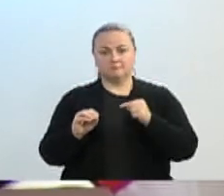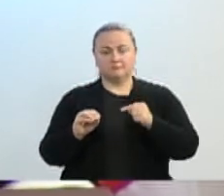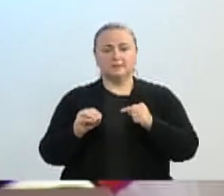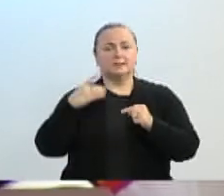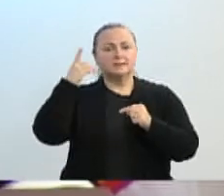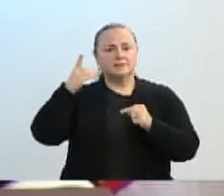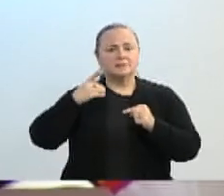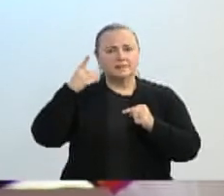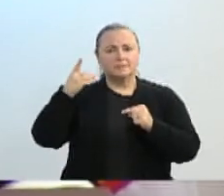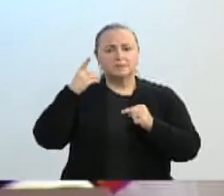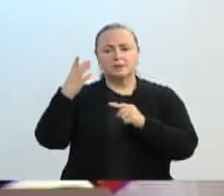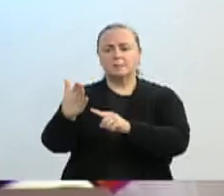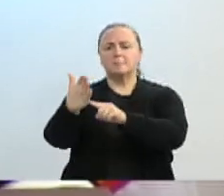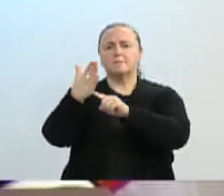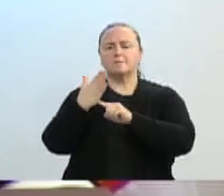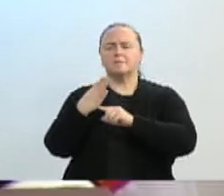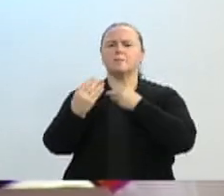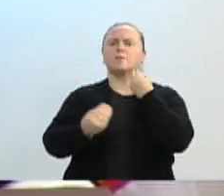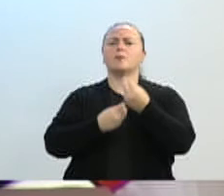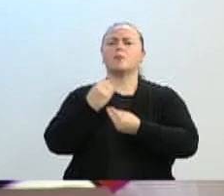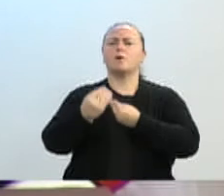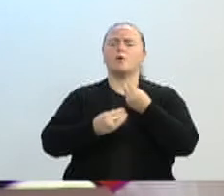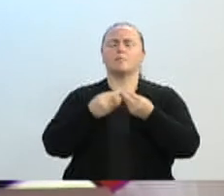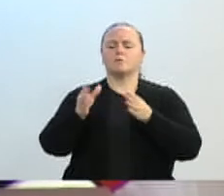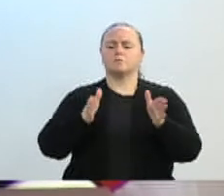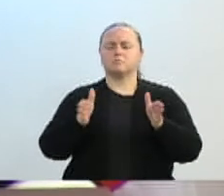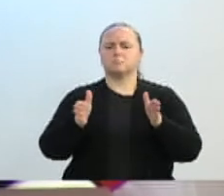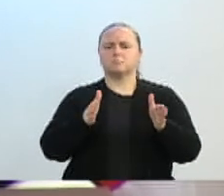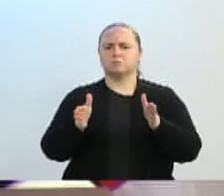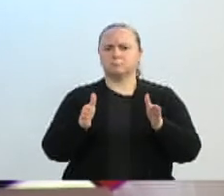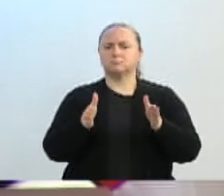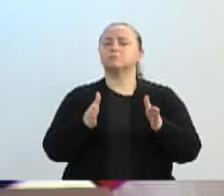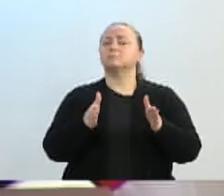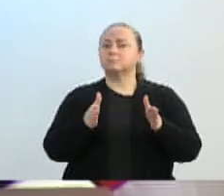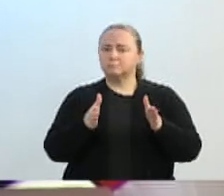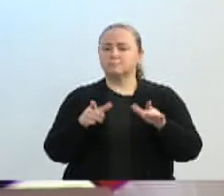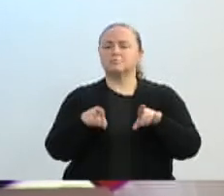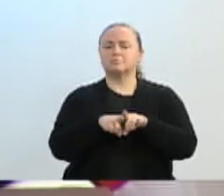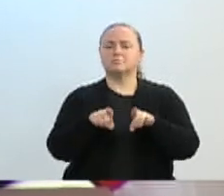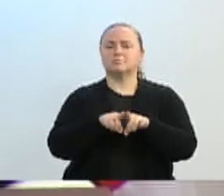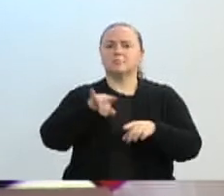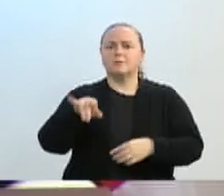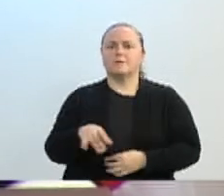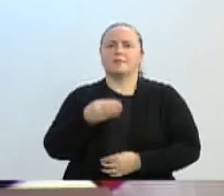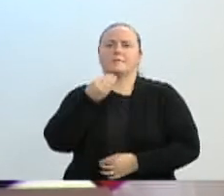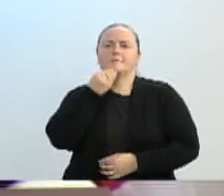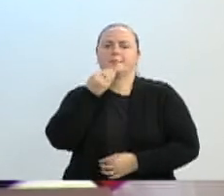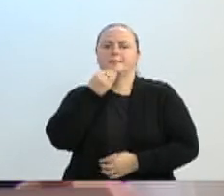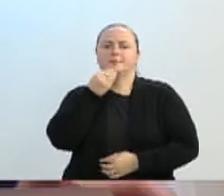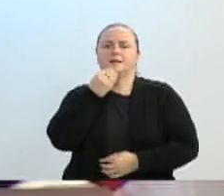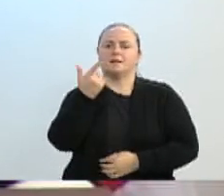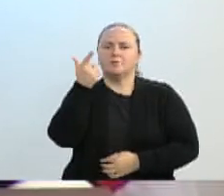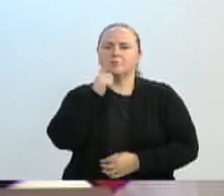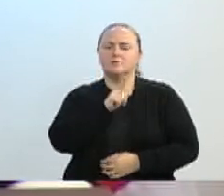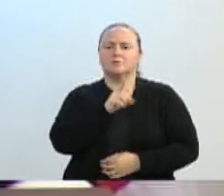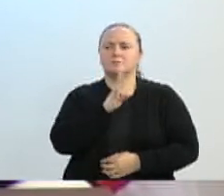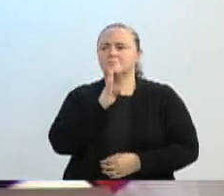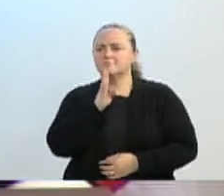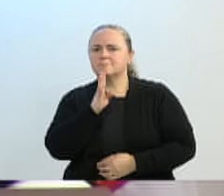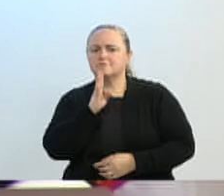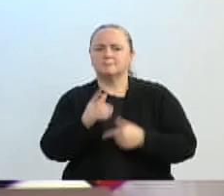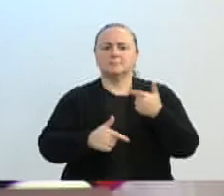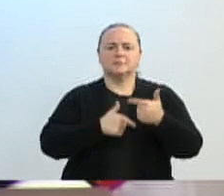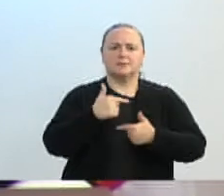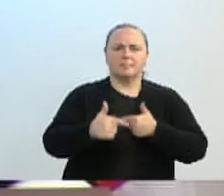de contas do seu mandato e deu-nos a oportunidade de conhecer ainda melhor o trabalho de tão bem desempenha na